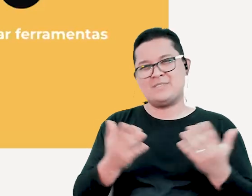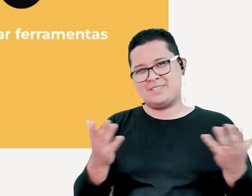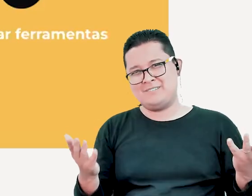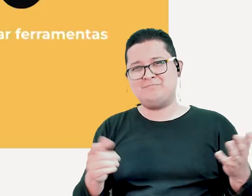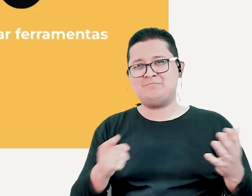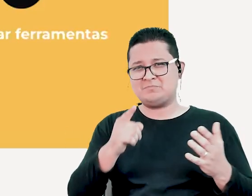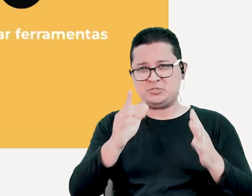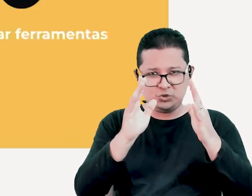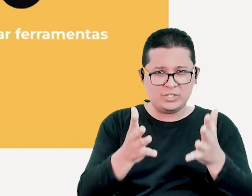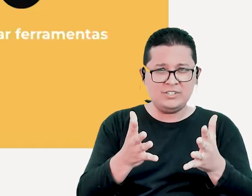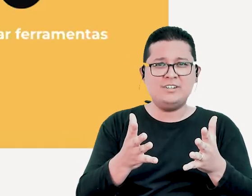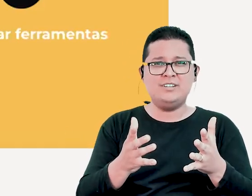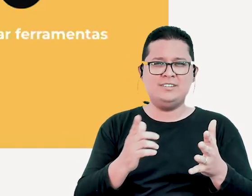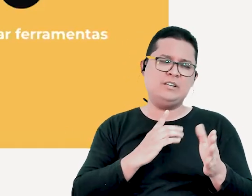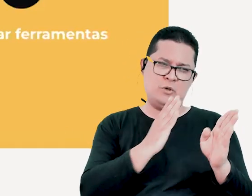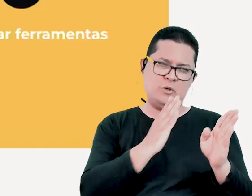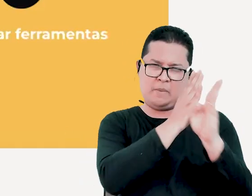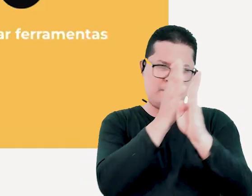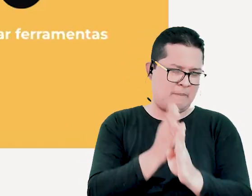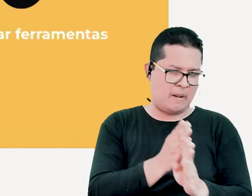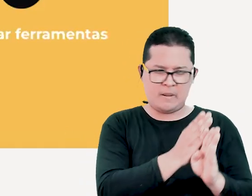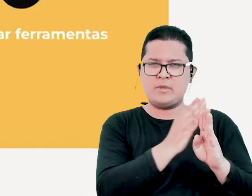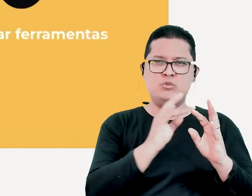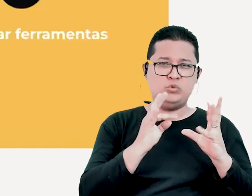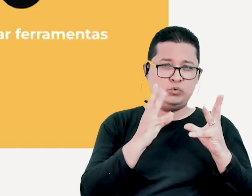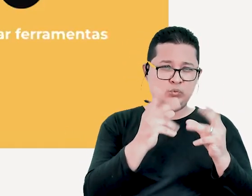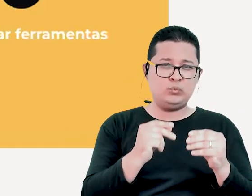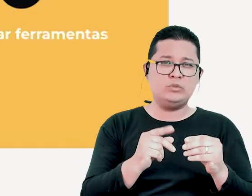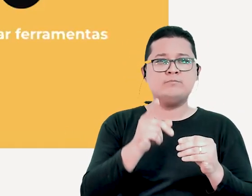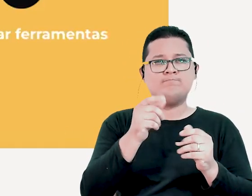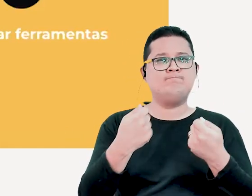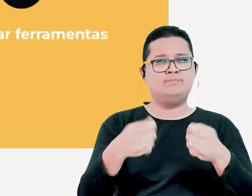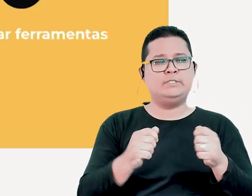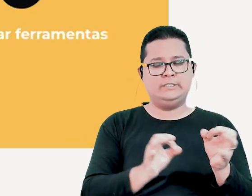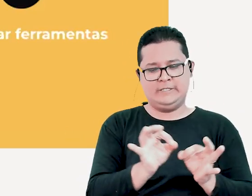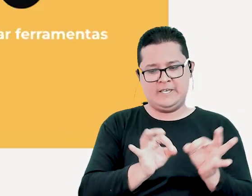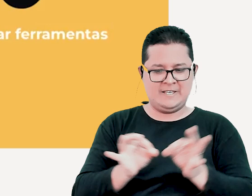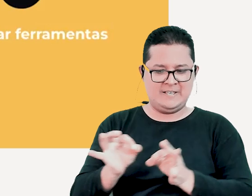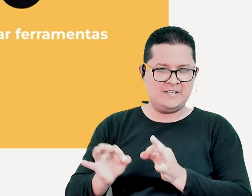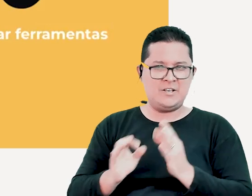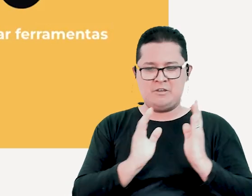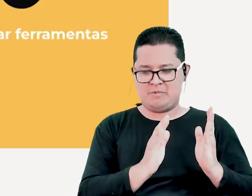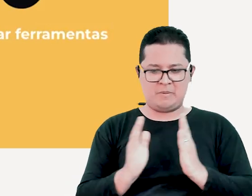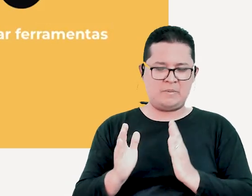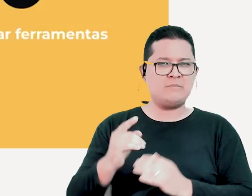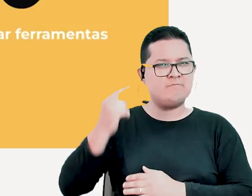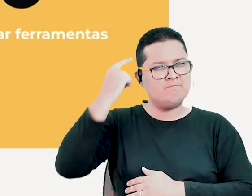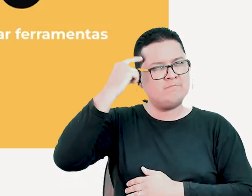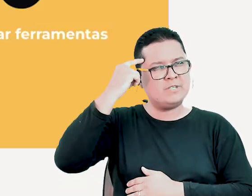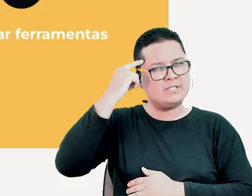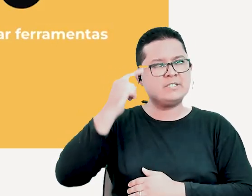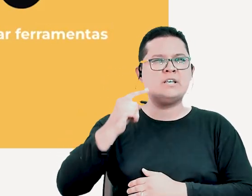fez, é importante a gente organizar e ter aí pensamento, a gente pensar nesses 3